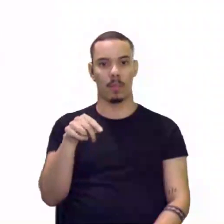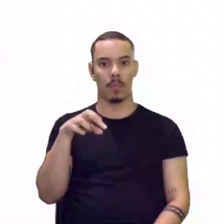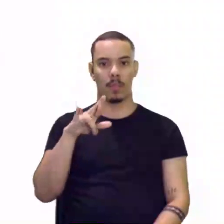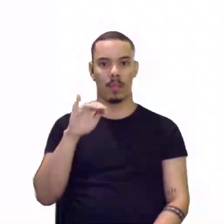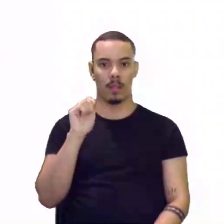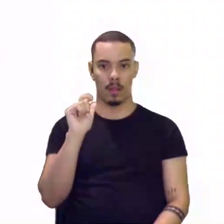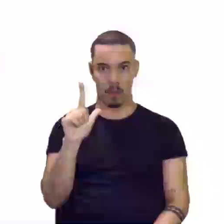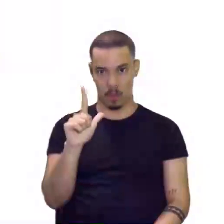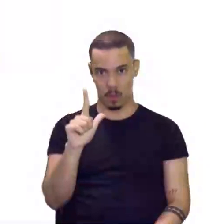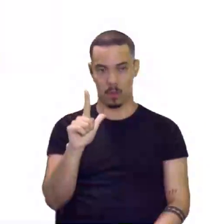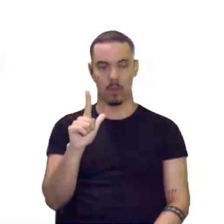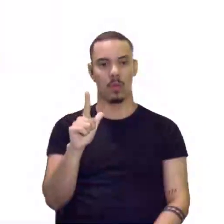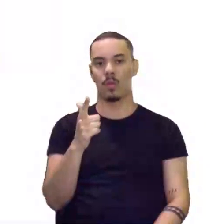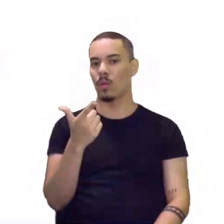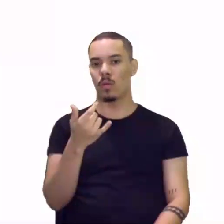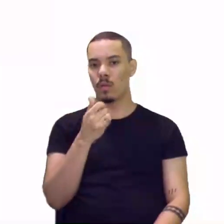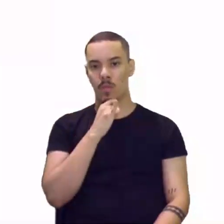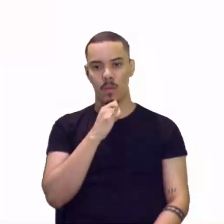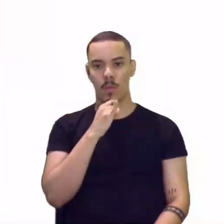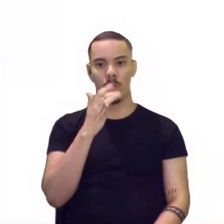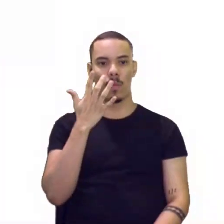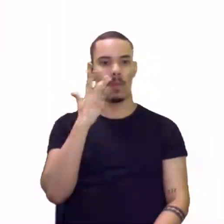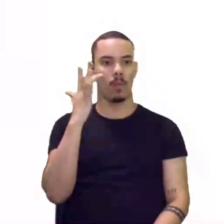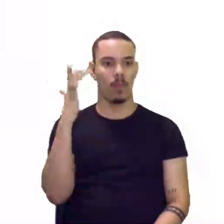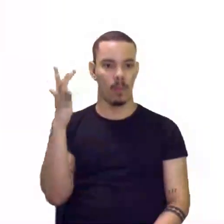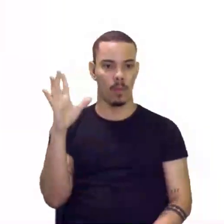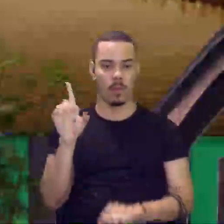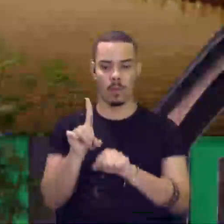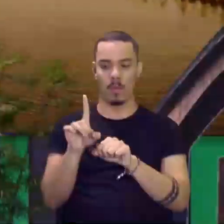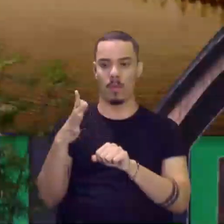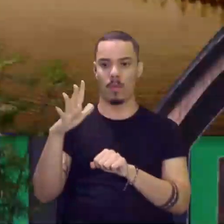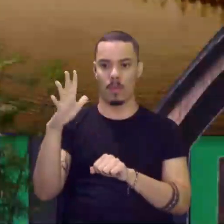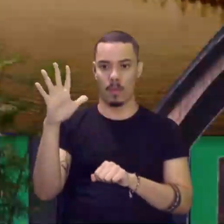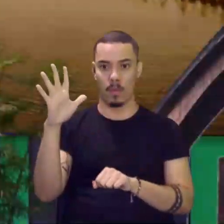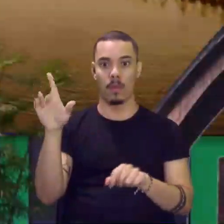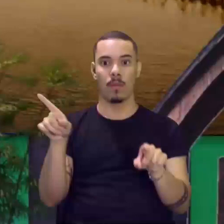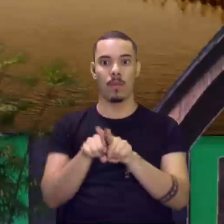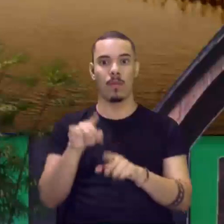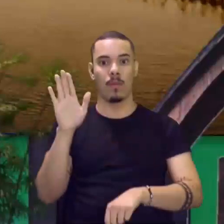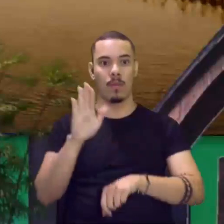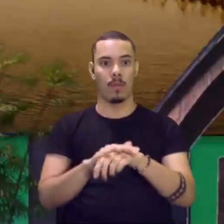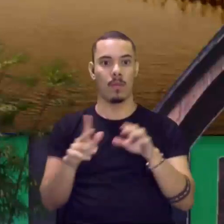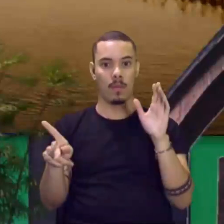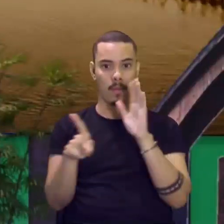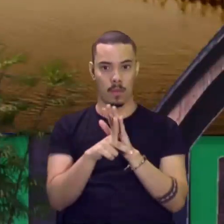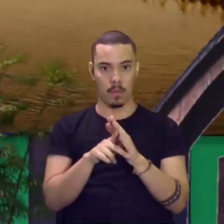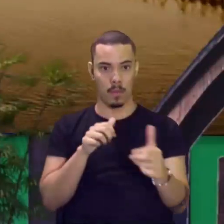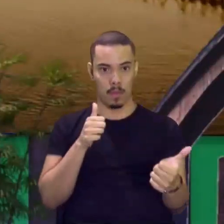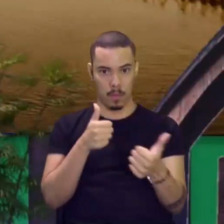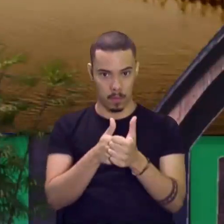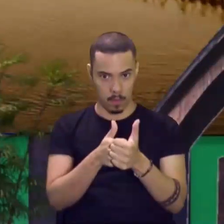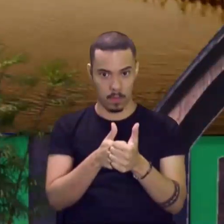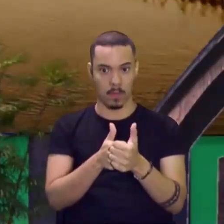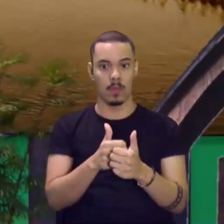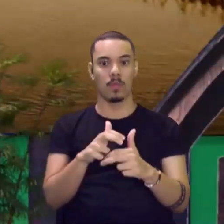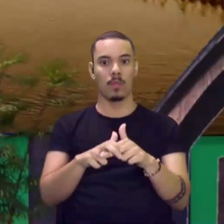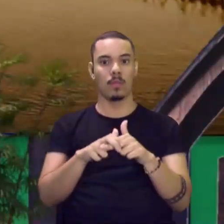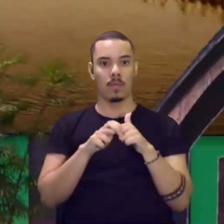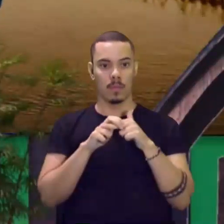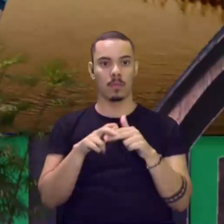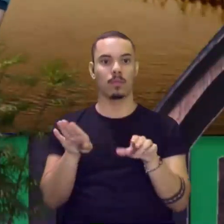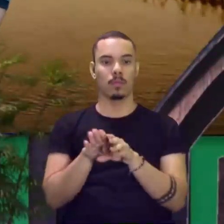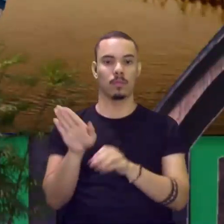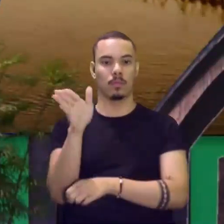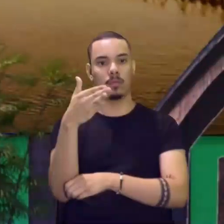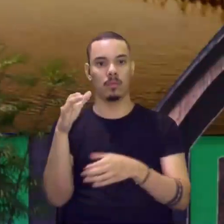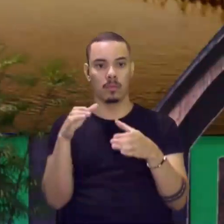Já é ouro, diamante e já é uma questão mineralógica mesmo. Muito então, bem. Os bandeirantes eles também